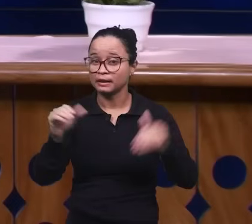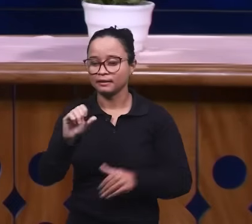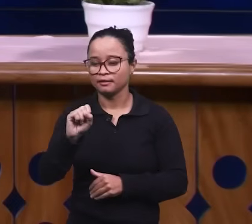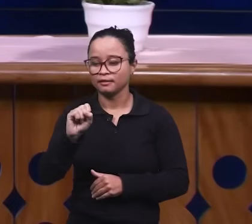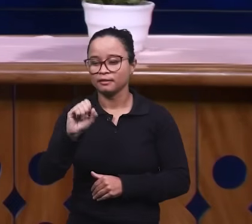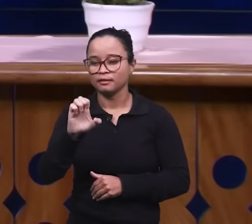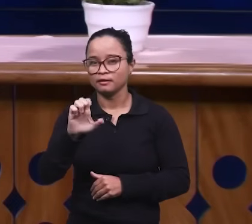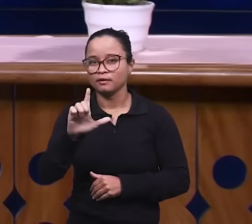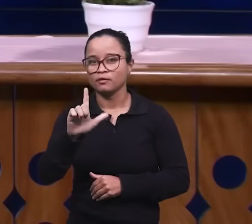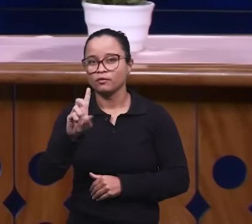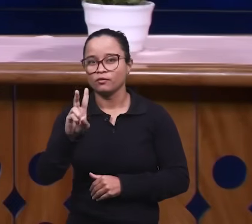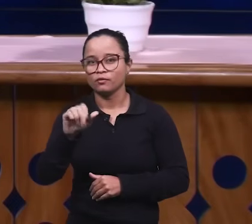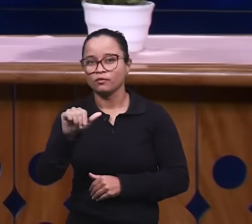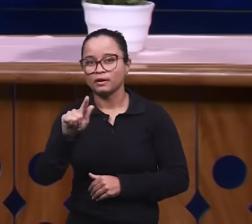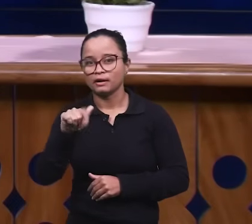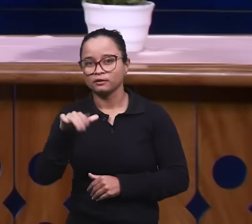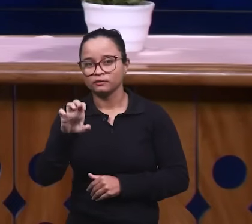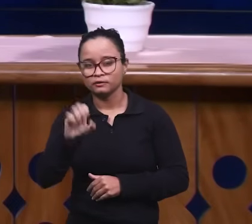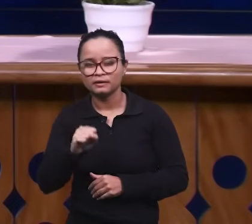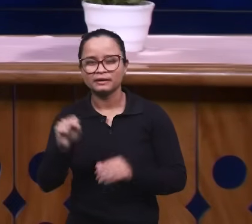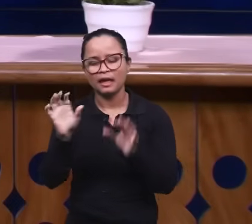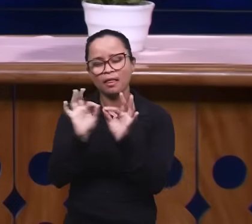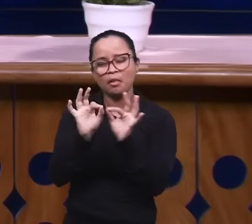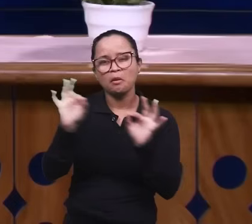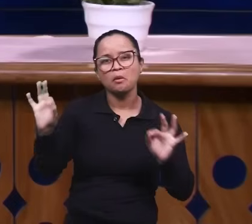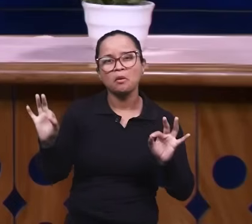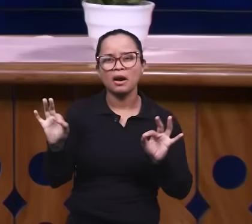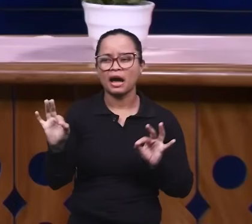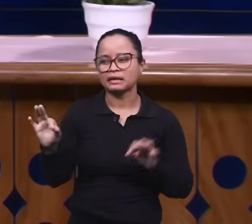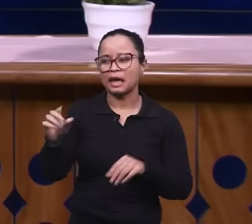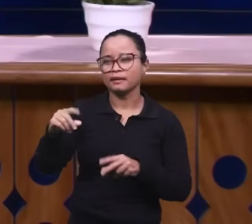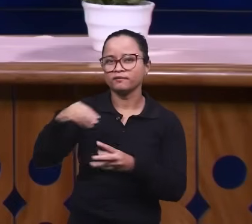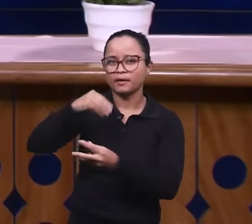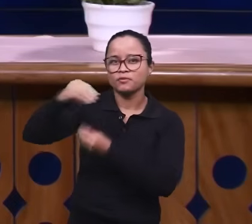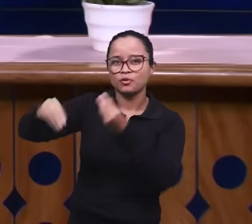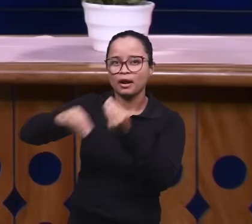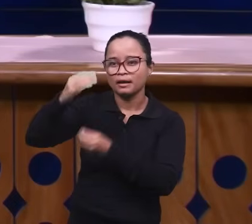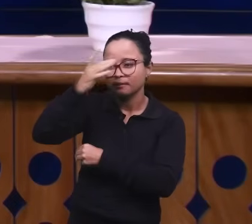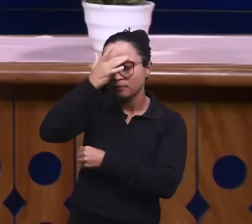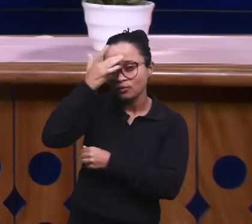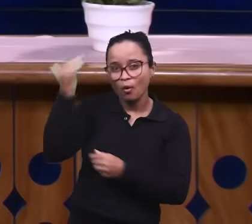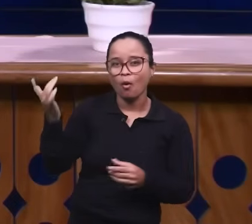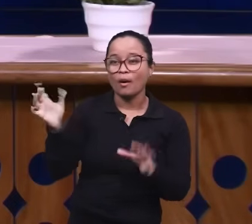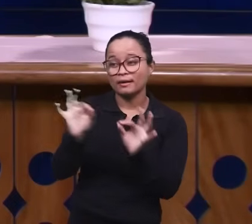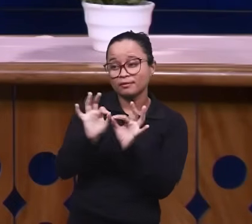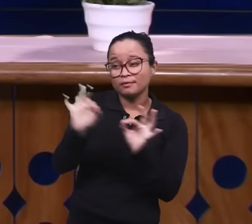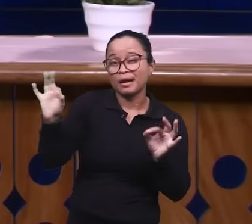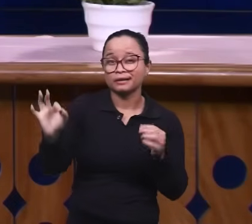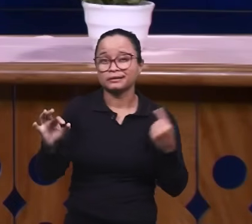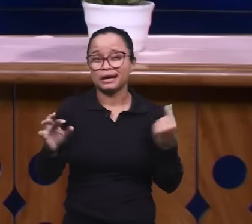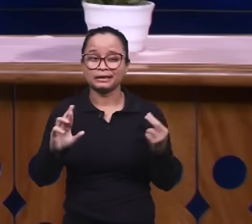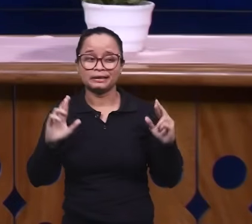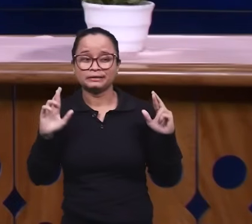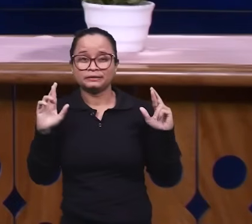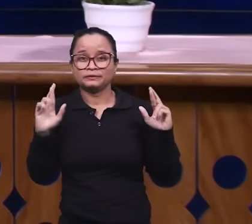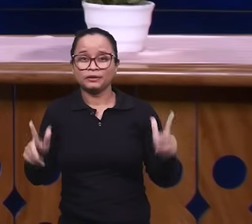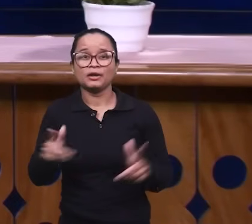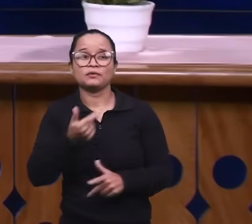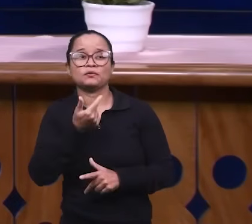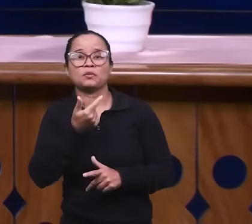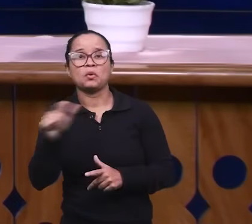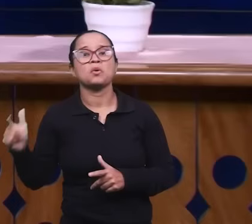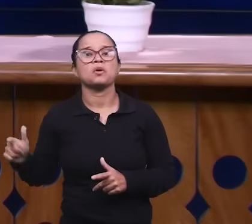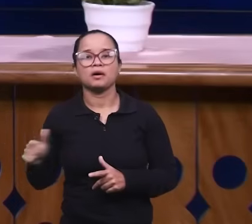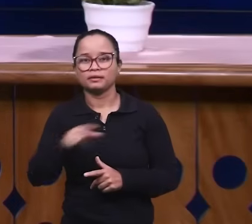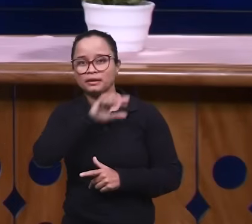arredias, elas vivem longe, elas não estão no meio das pessoas, elas são isoladas, até diferente dos outros animais,